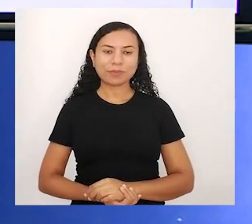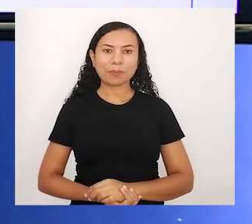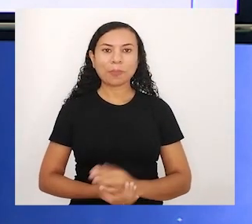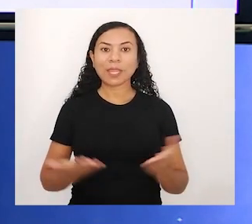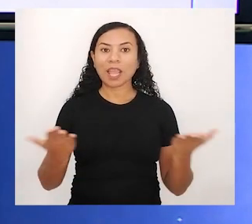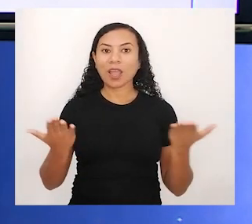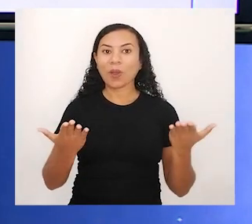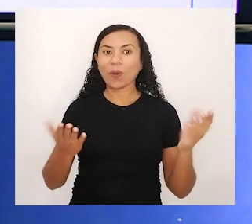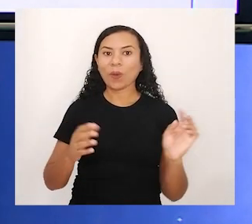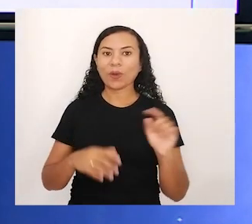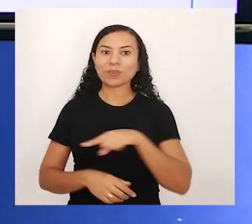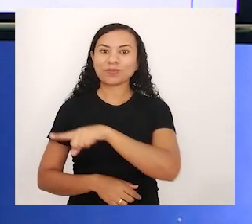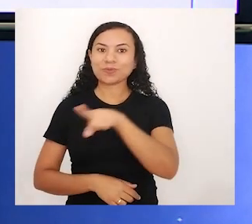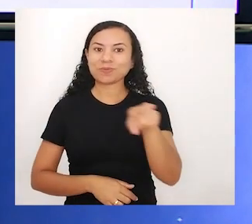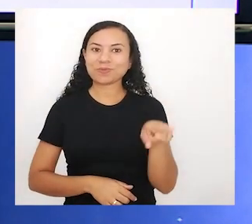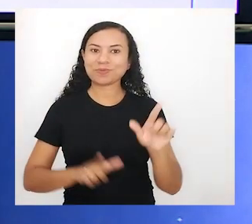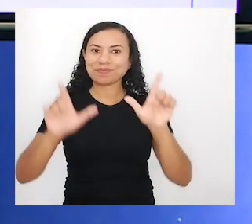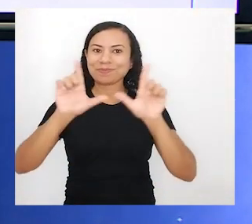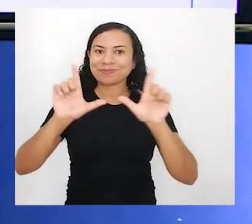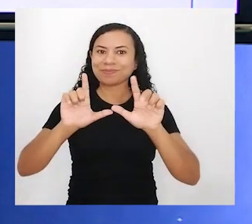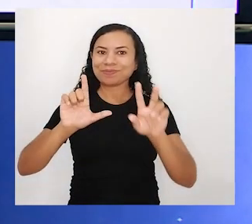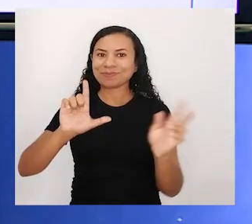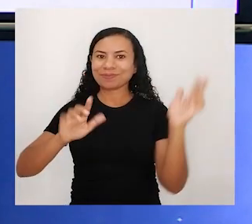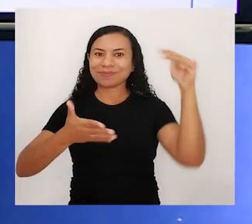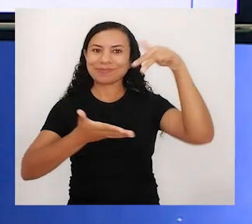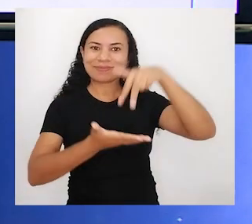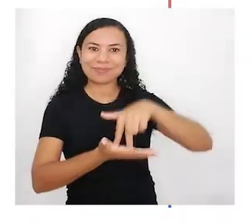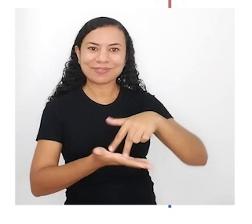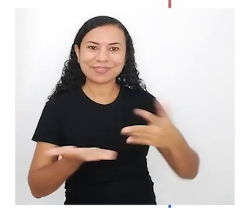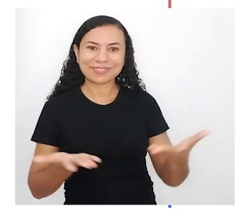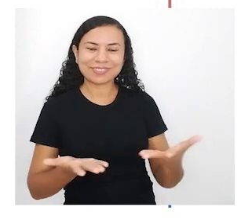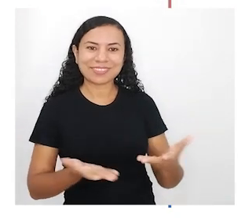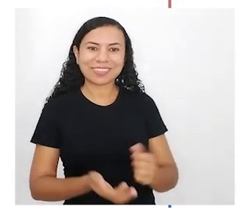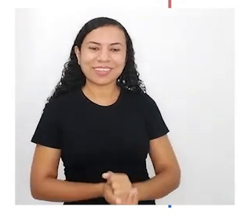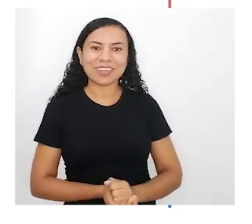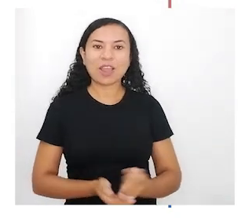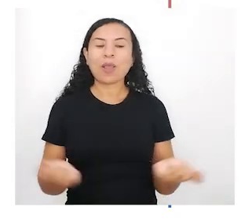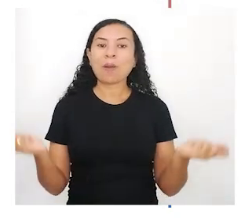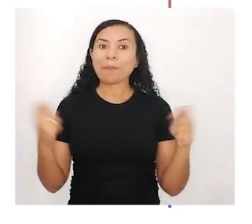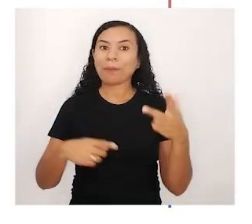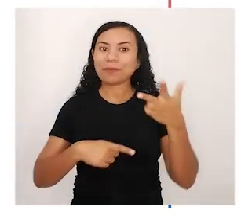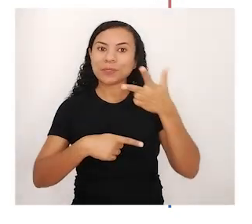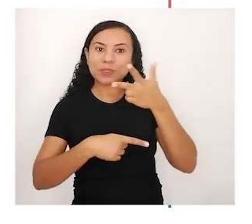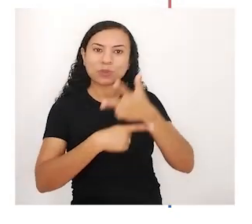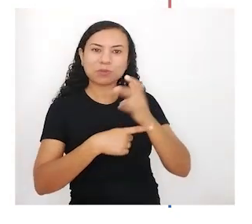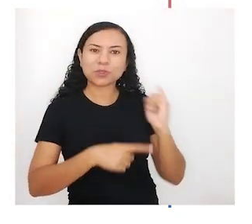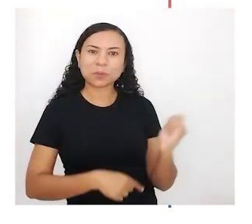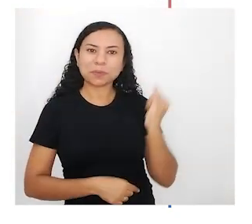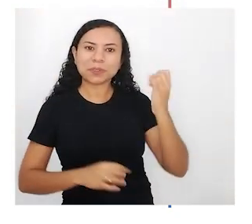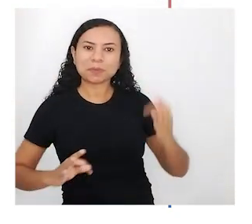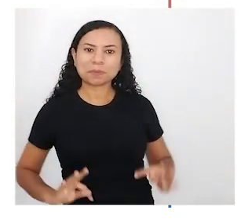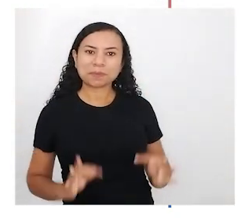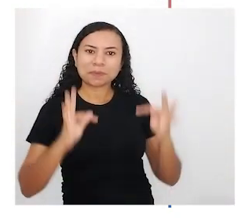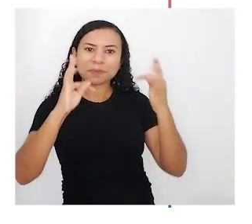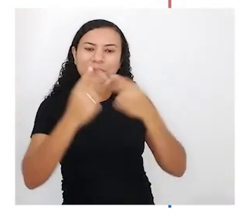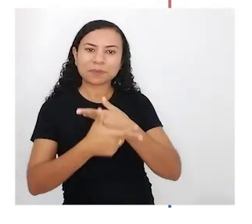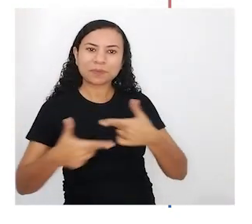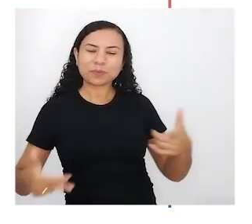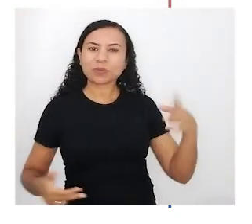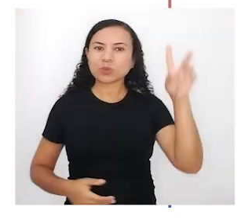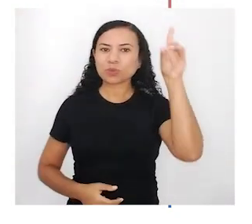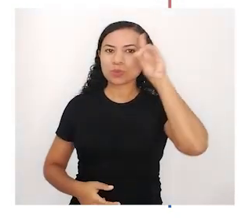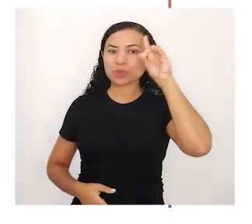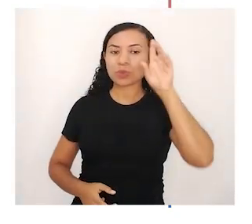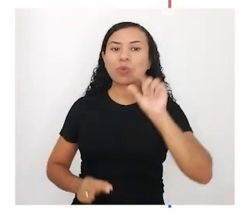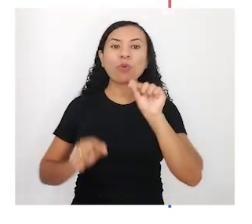Chegou a vez de você aparecer na TV. Elabore um vídeo sobre a importância da biotecnologia no seu dia a dia. O que você observa